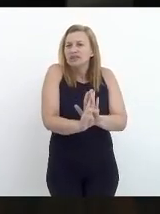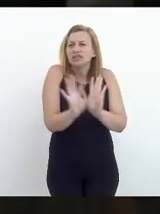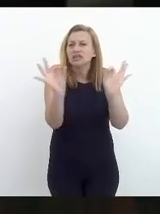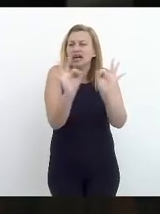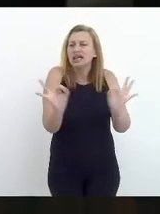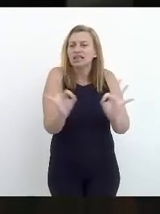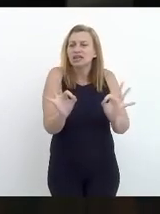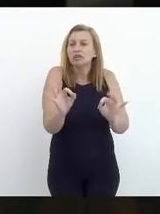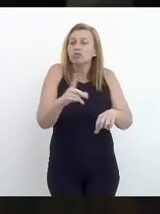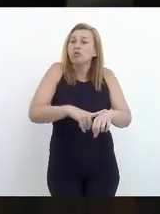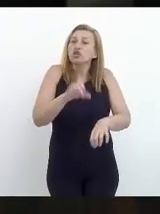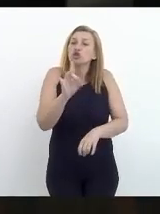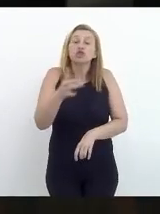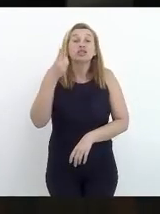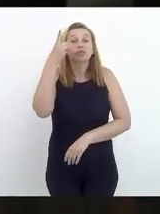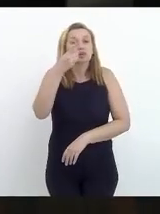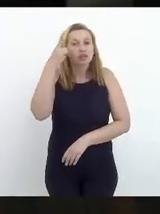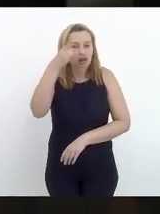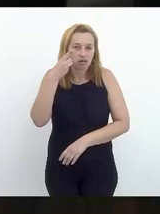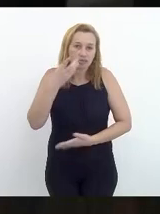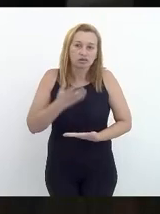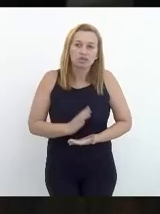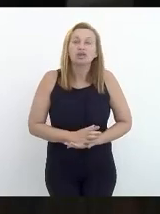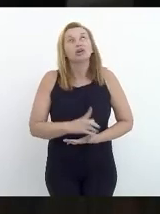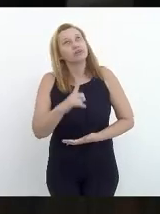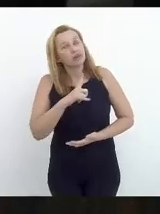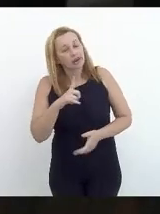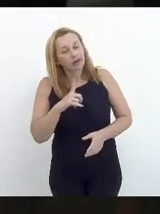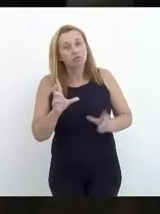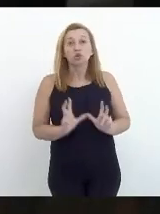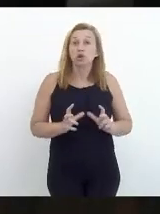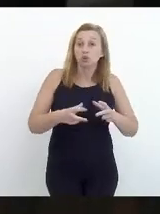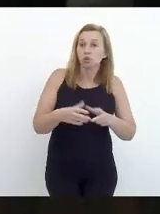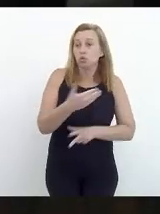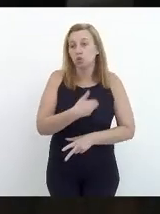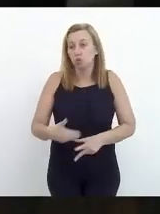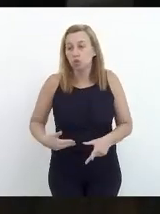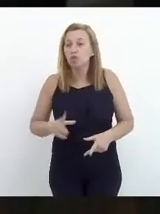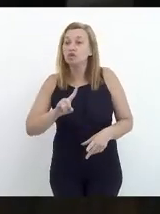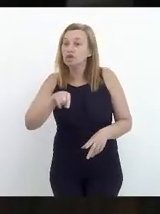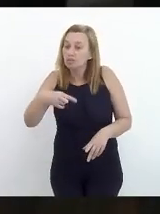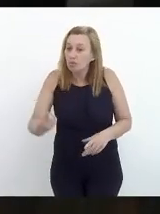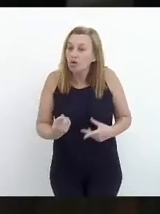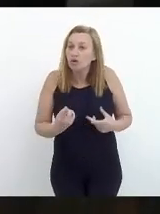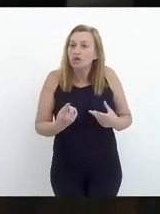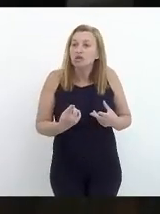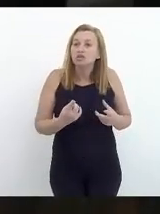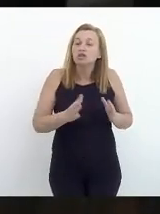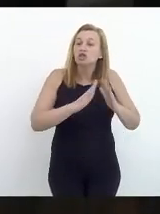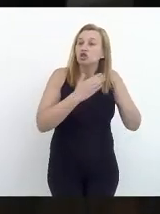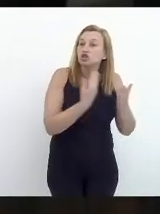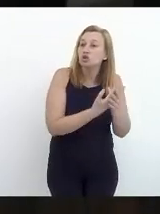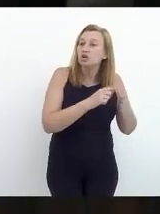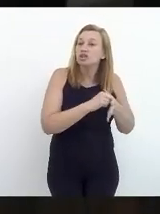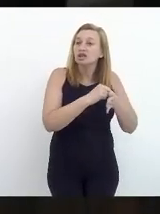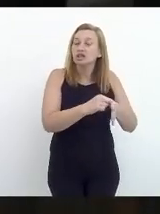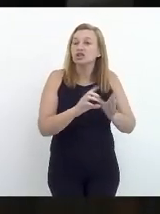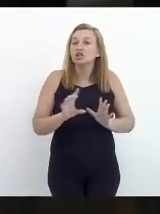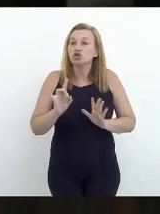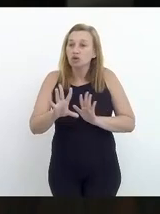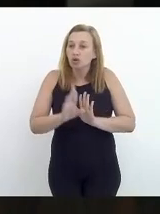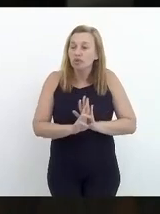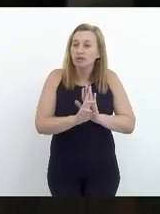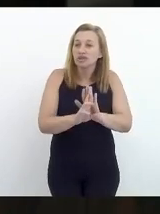não era esse. Nós vamos fazer ainda as audiências públicas e depois vamos fazer o Colégio de Líderes com os representantes